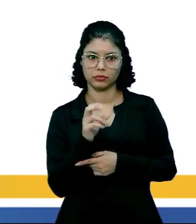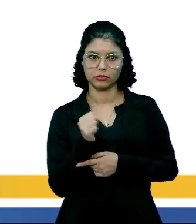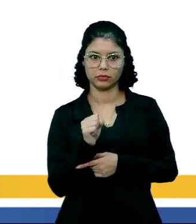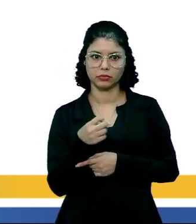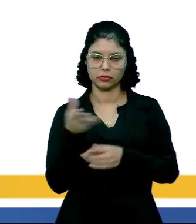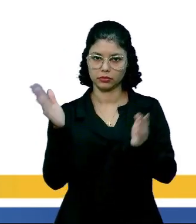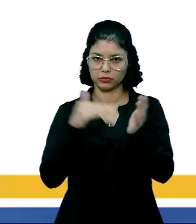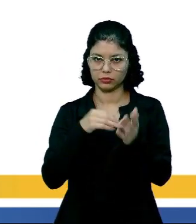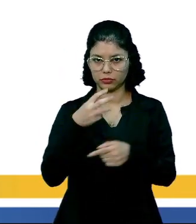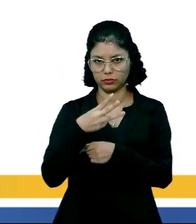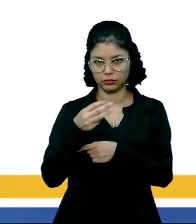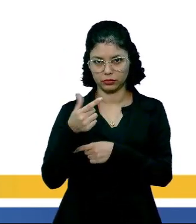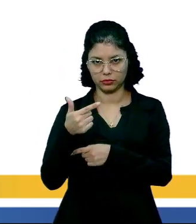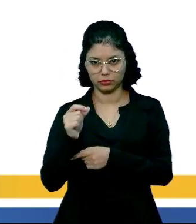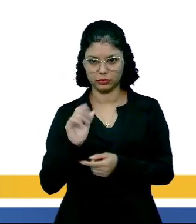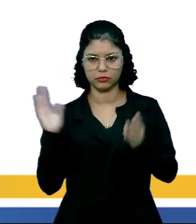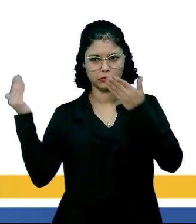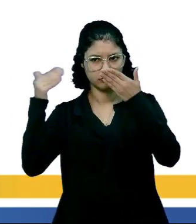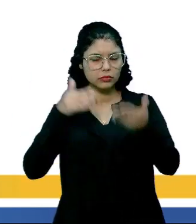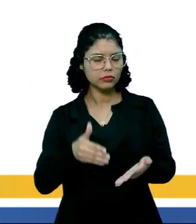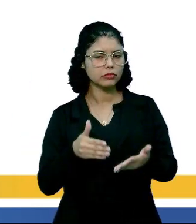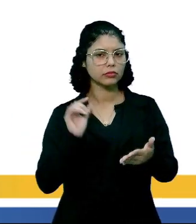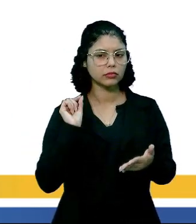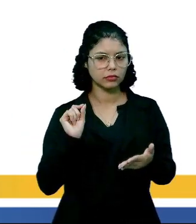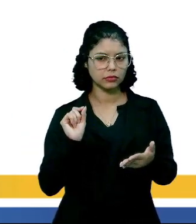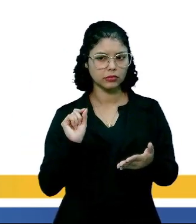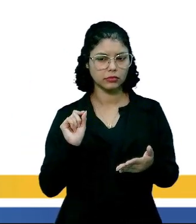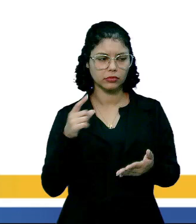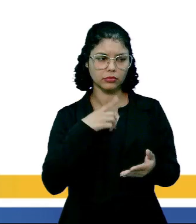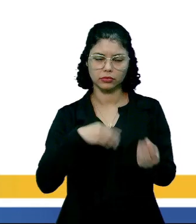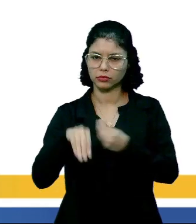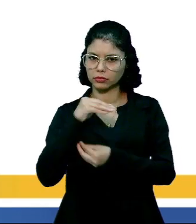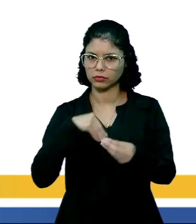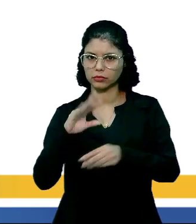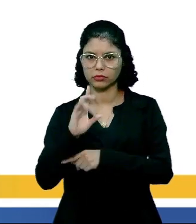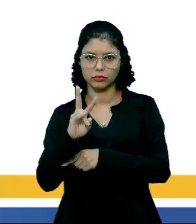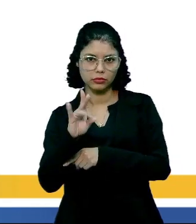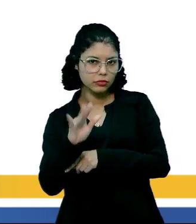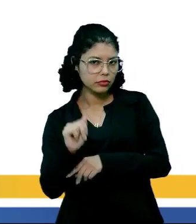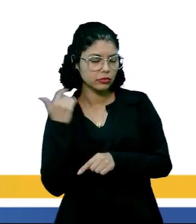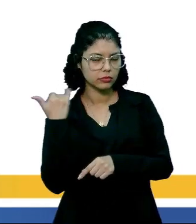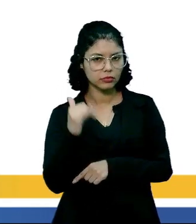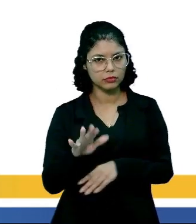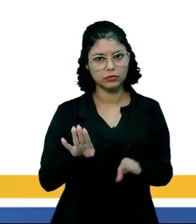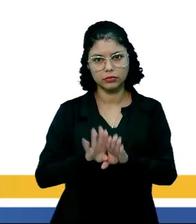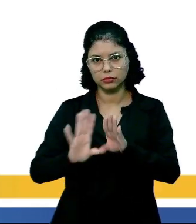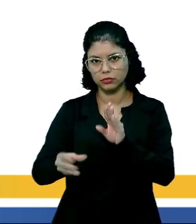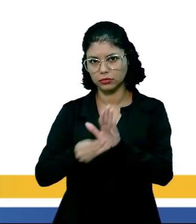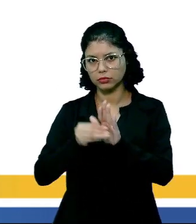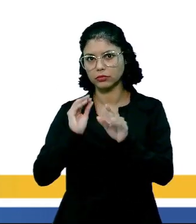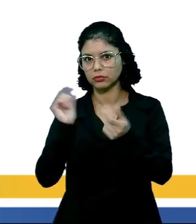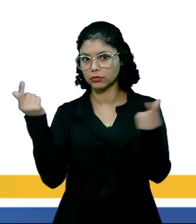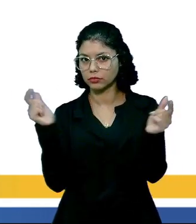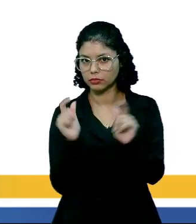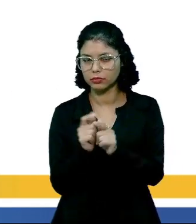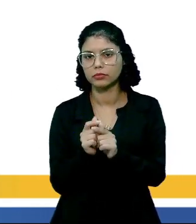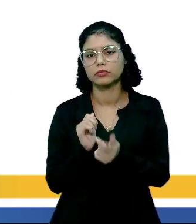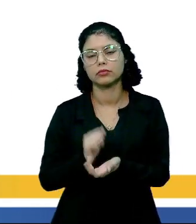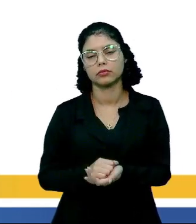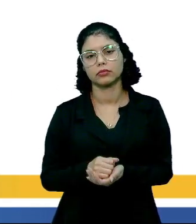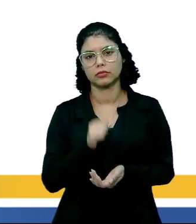a 320 Qual é o objetivo aí se eu tenho uma reação catalisada a energia de ativação ela vai ser menor